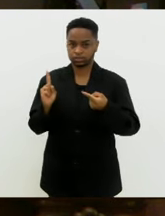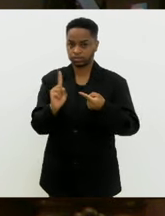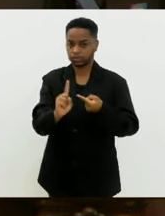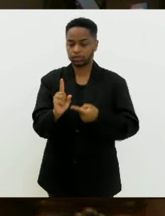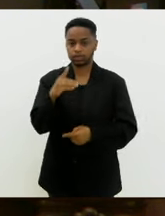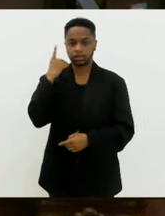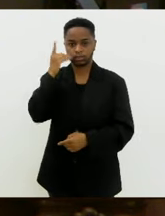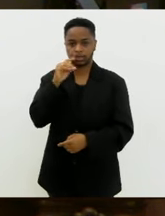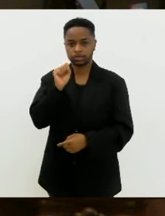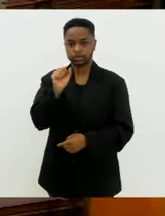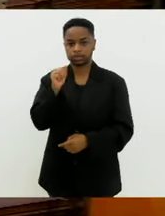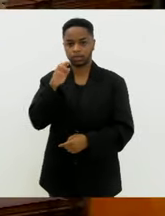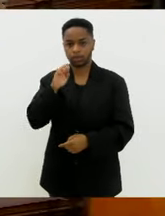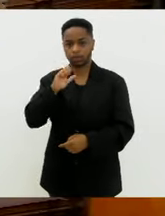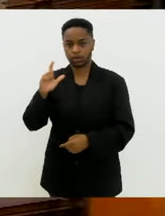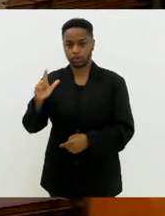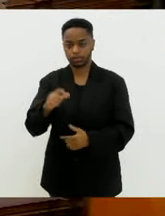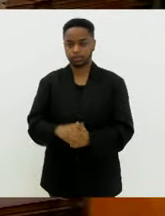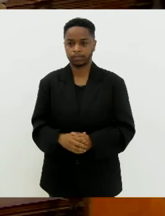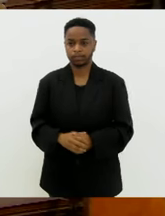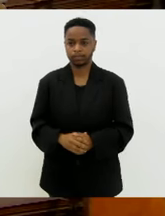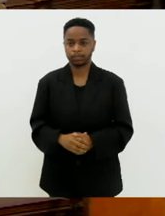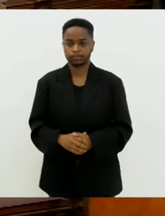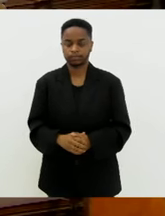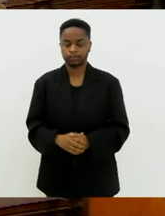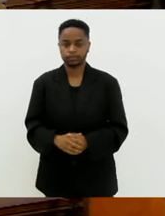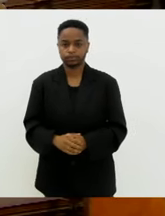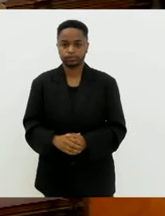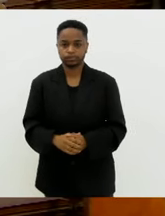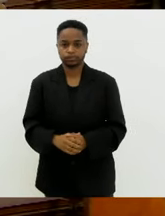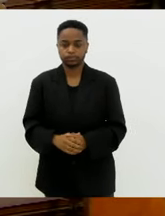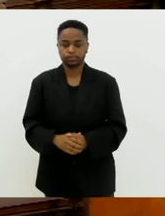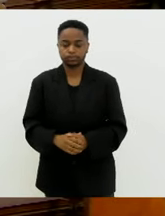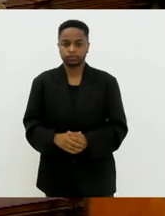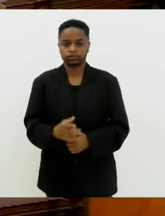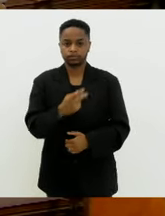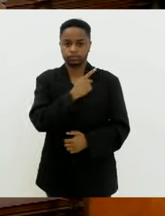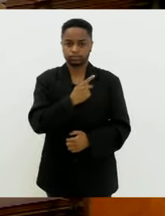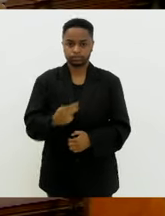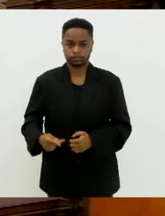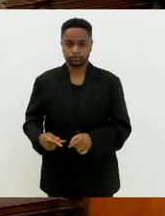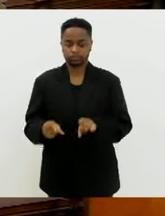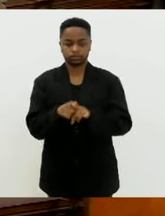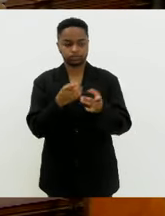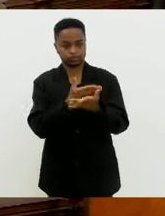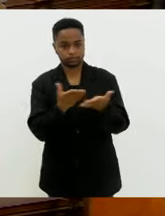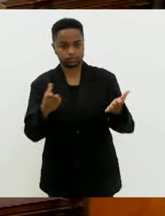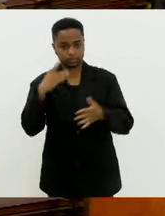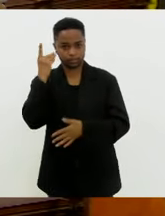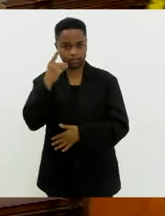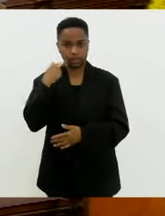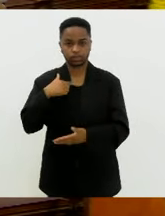Samuel Malafaia, por favor. Senhor presidente, senhores e senhoras deputados, vim aqui porque